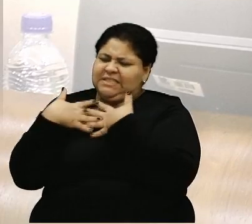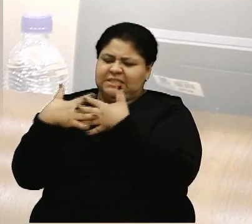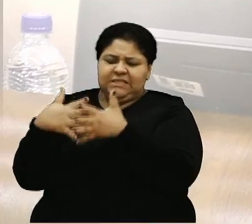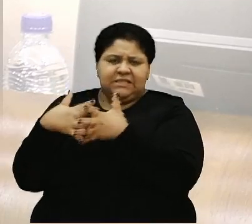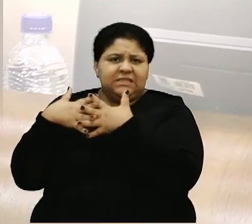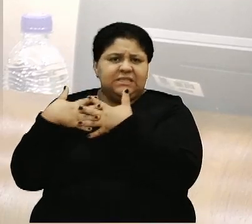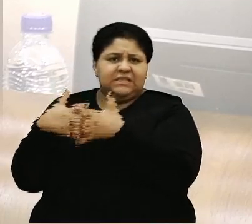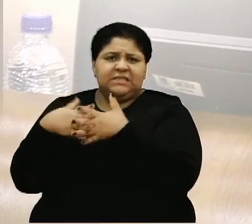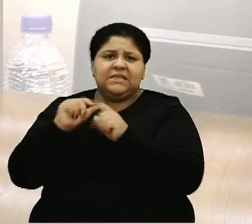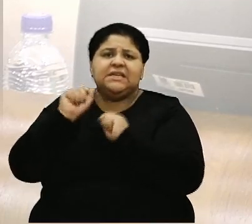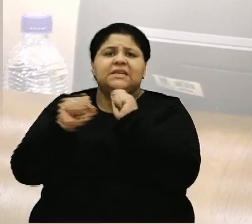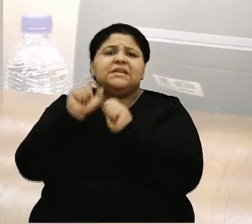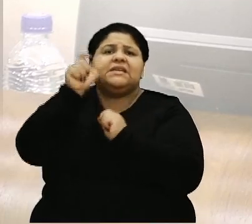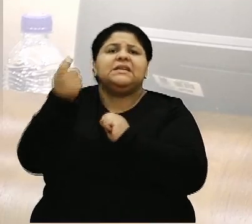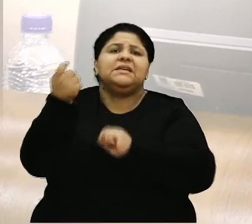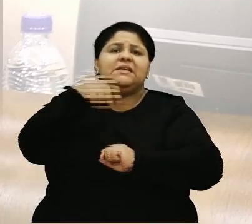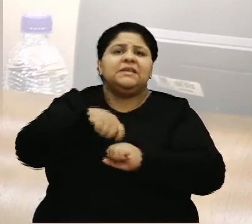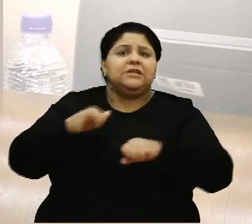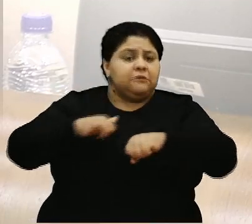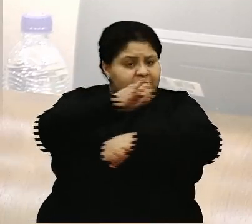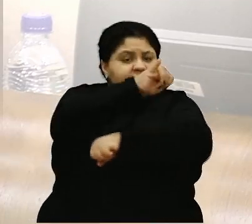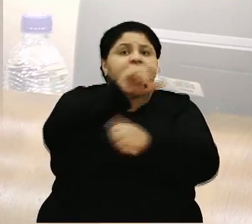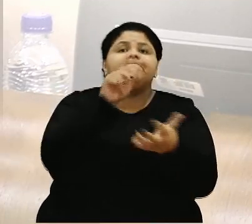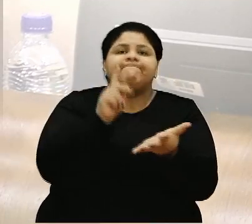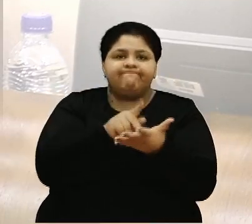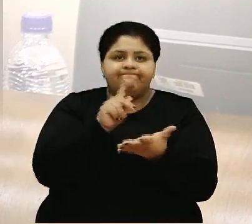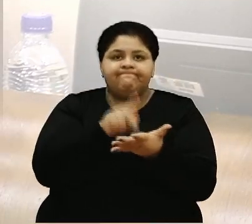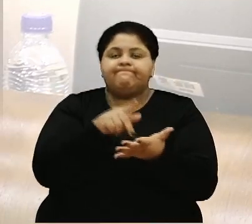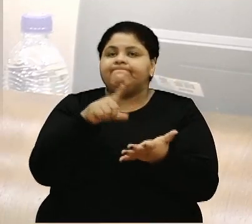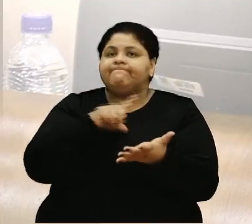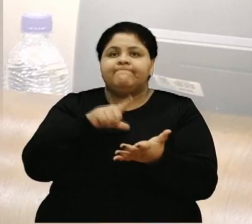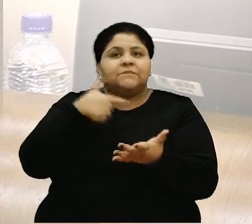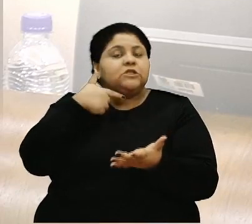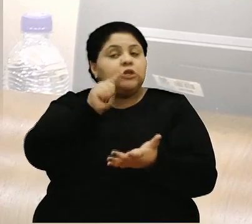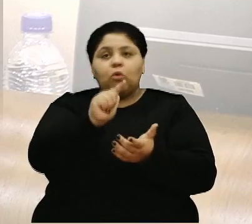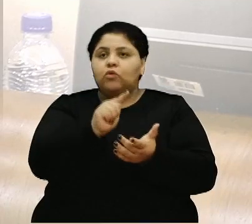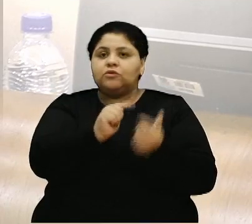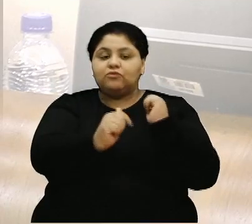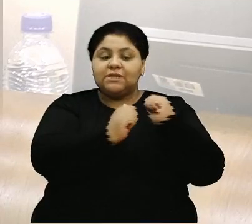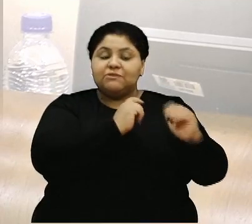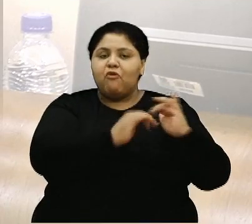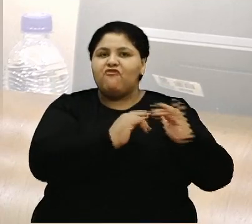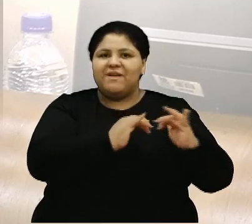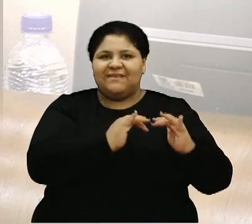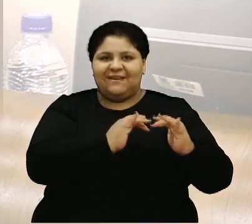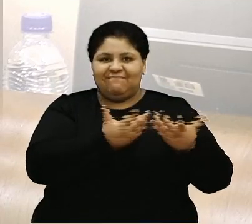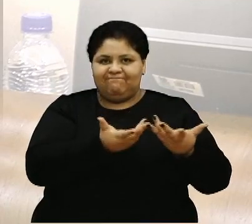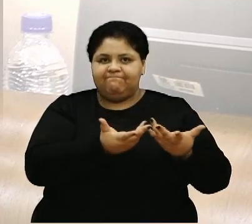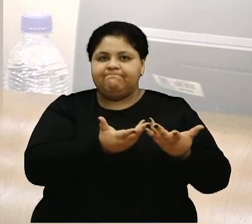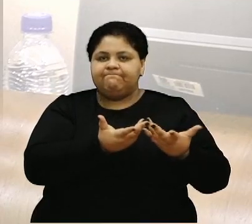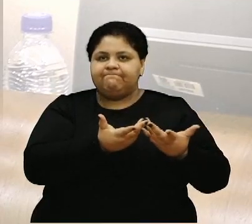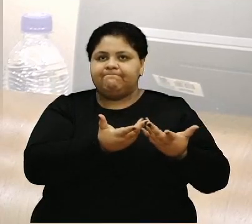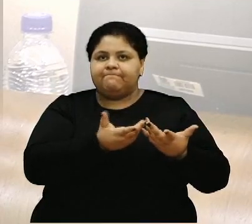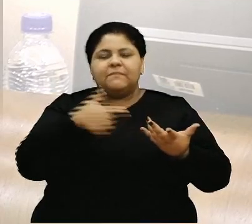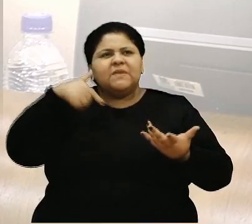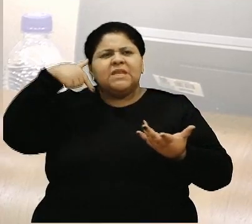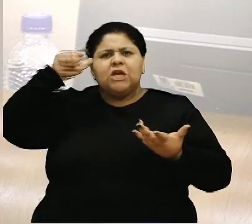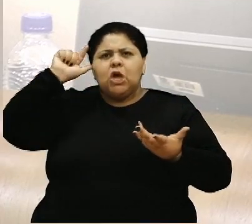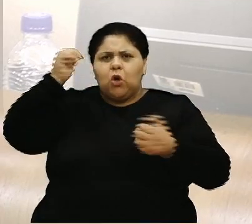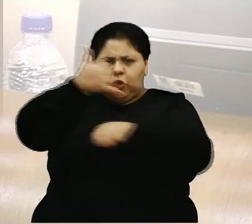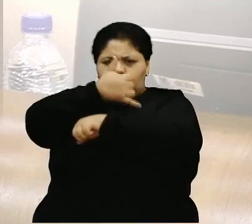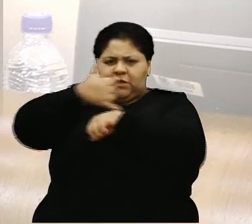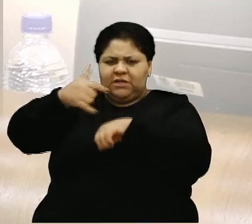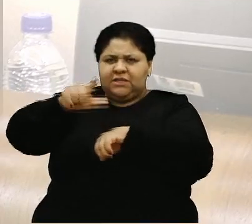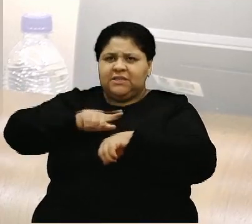pesada isso, e quem precisa do aeroporto de verdade não está conseguindo se movimentar, né? Ontem, a hora que eu passei por lá,